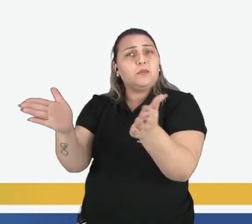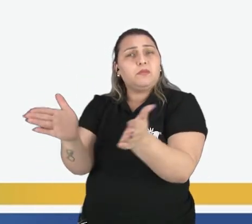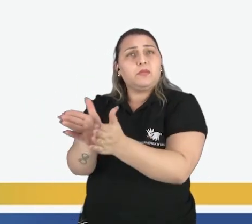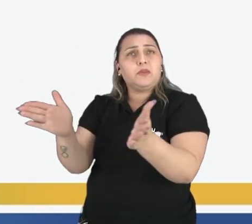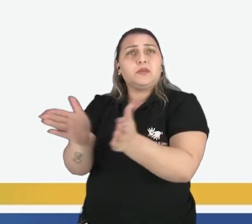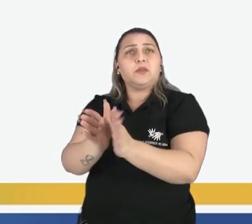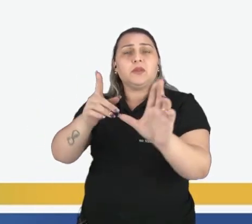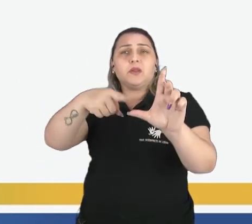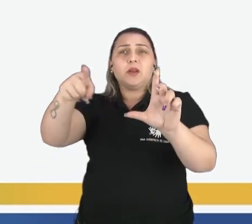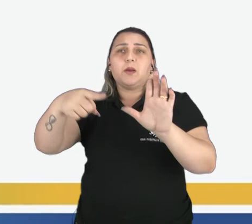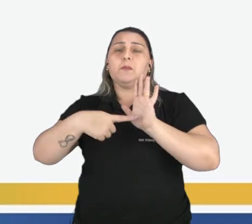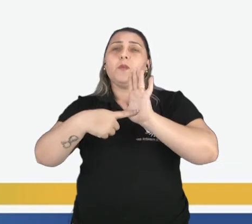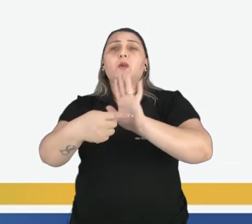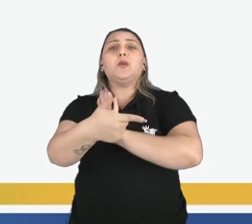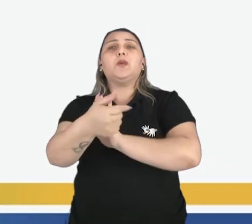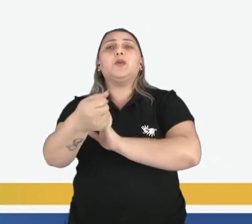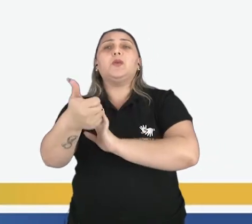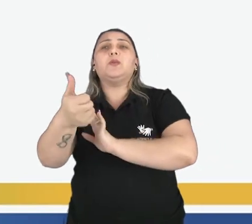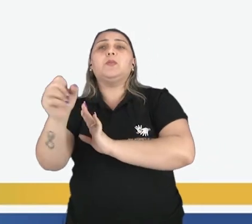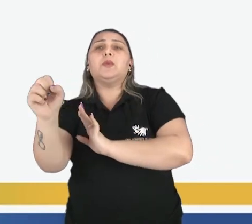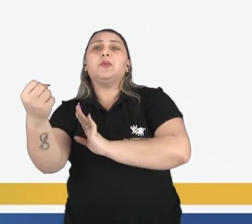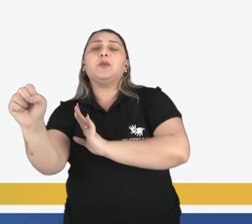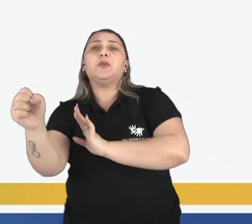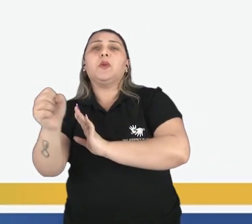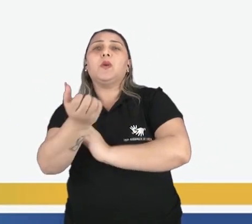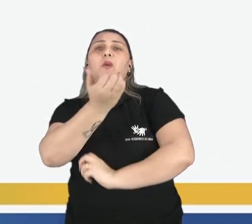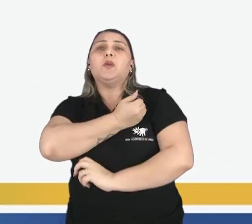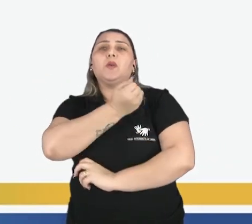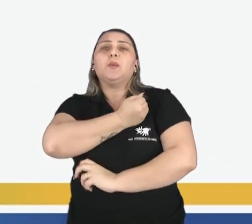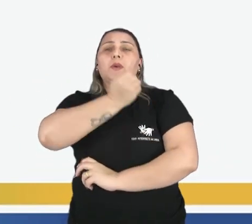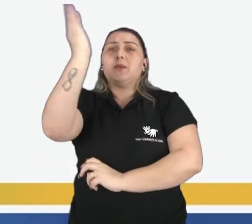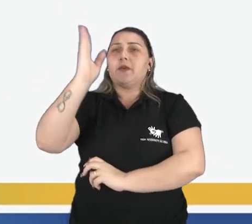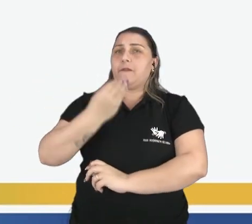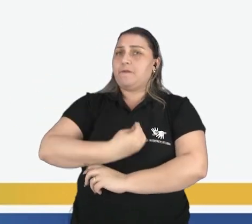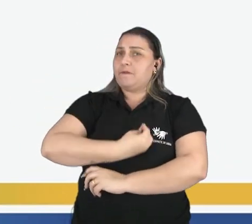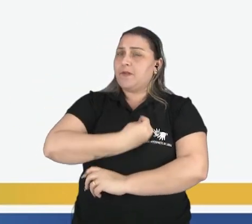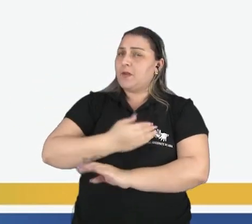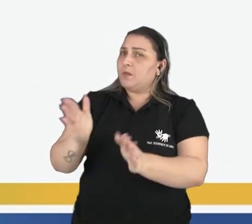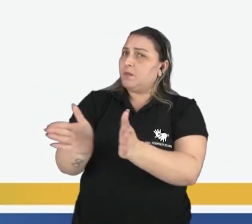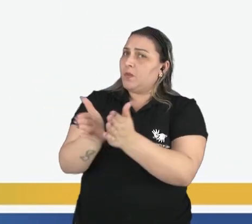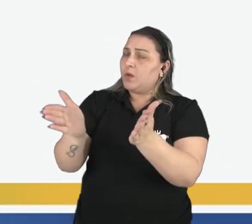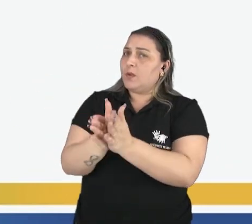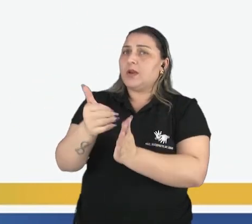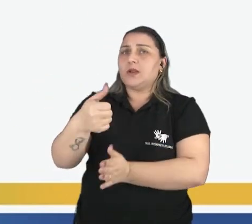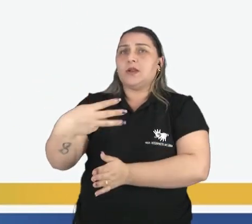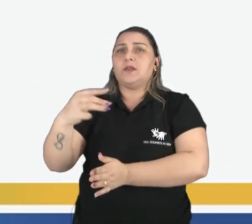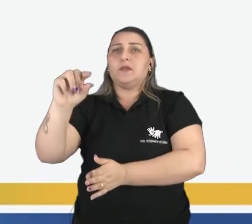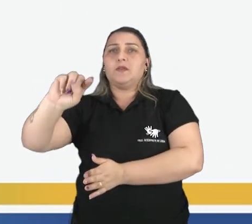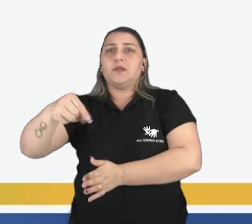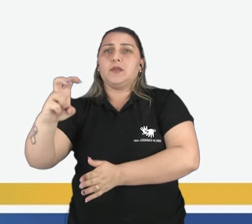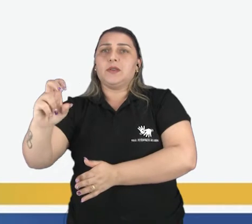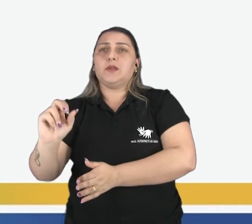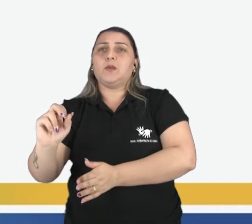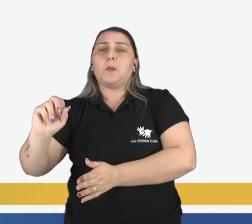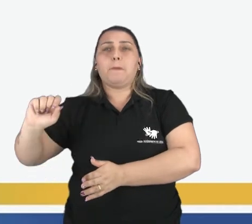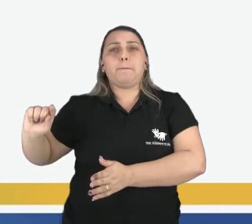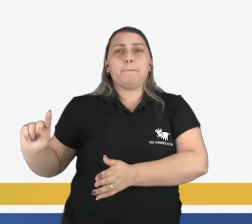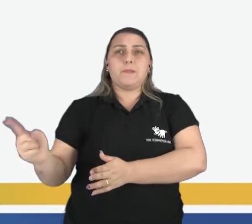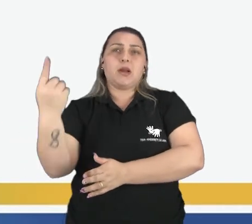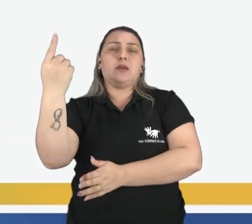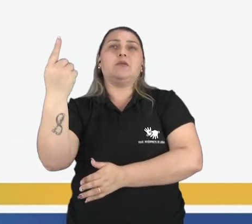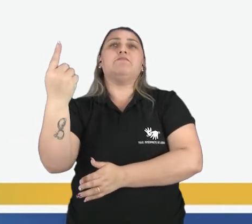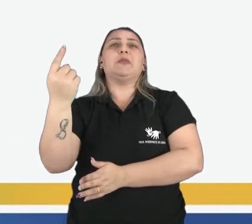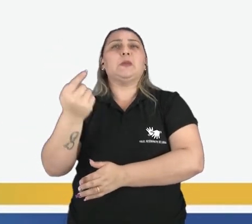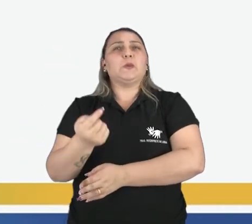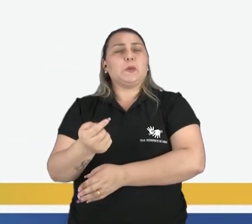um gráfico que mostra de 2018, o número de brasileiros vivendo em extrema pobreza, 13,5 milhões, ou